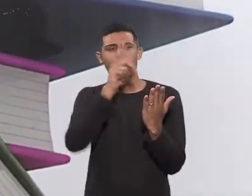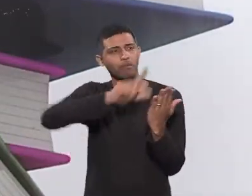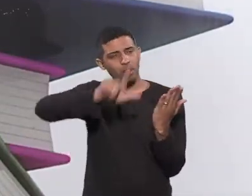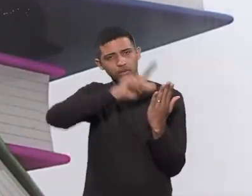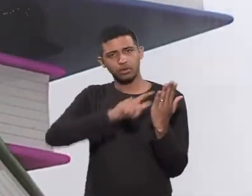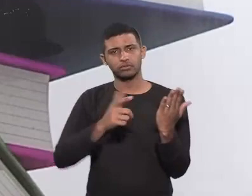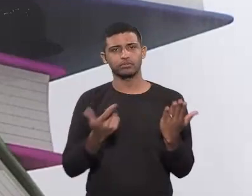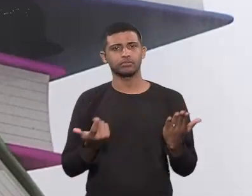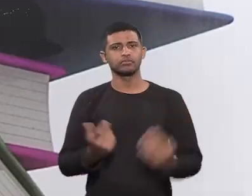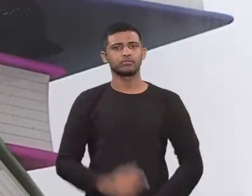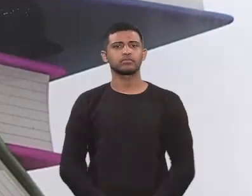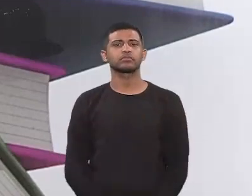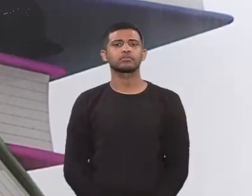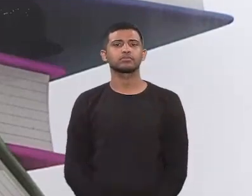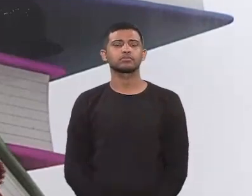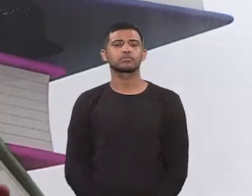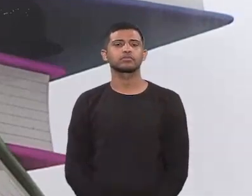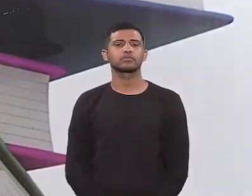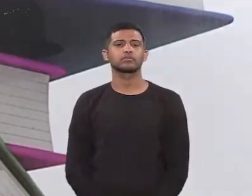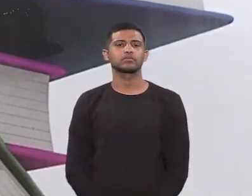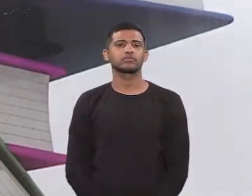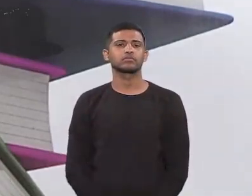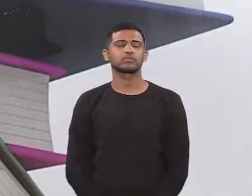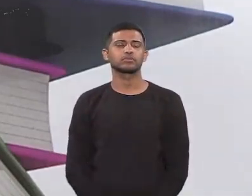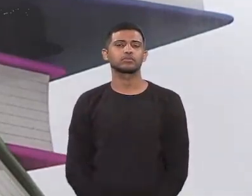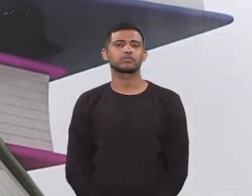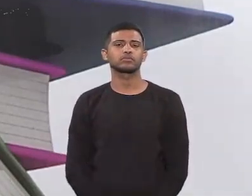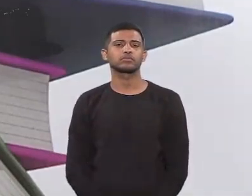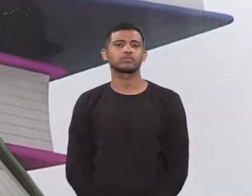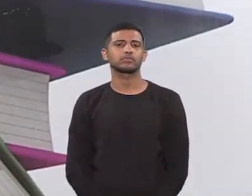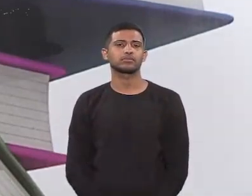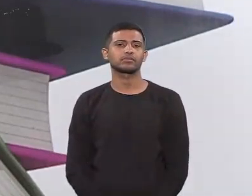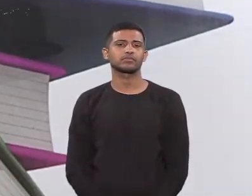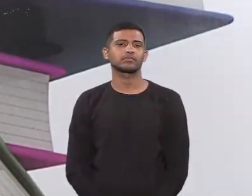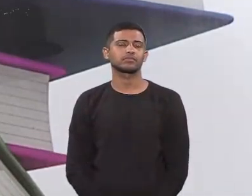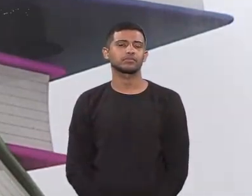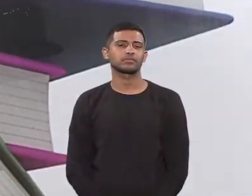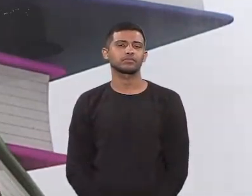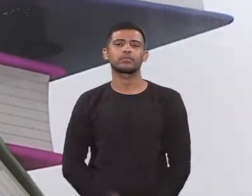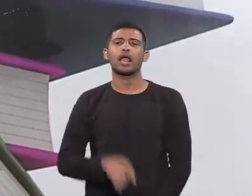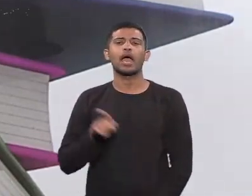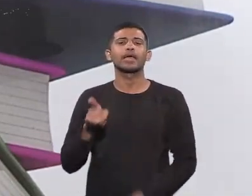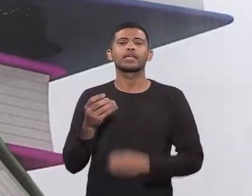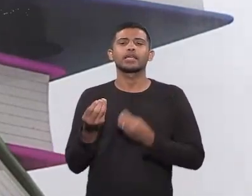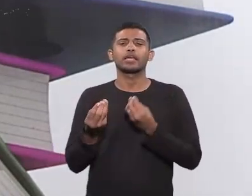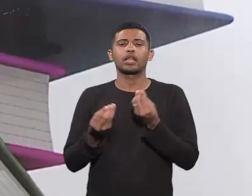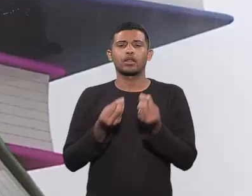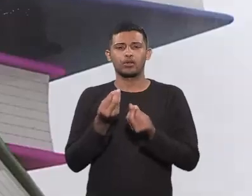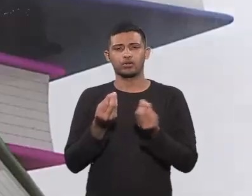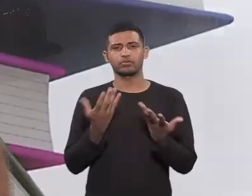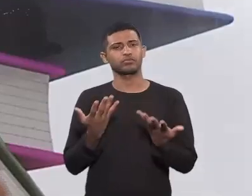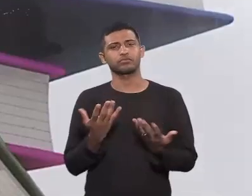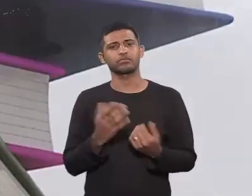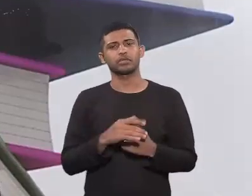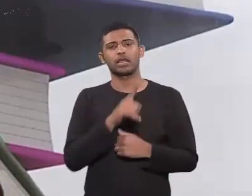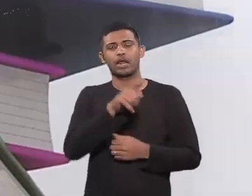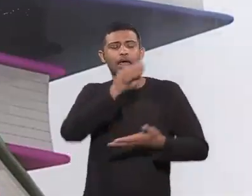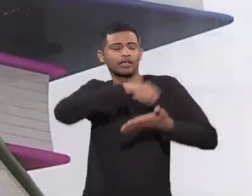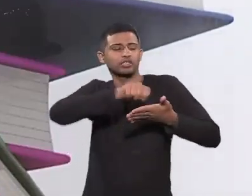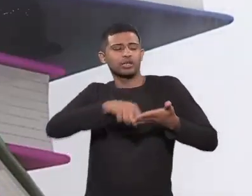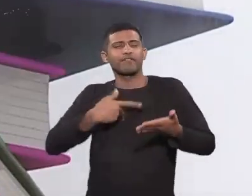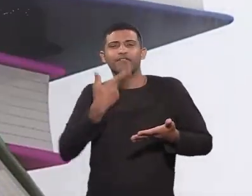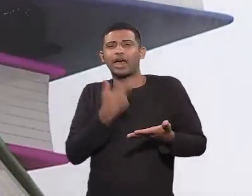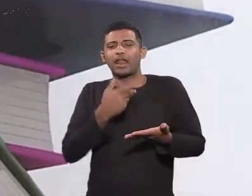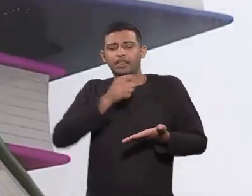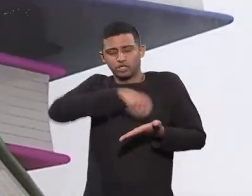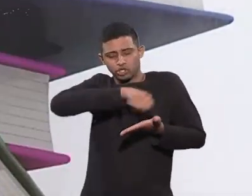tão claro assim. E ela vai... É como se fosse uma... escreva